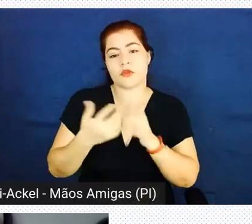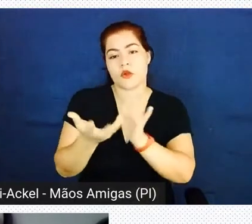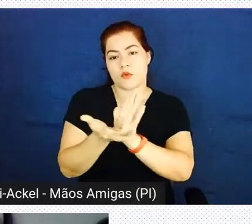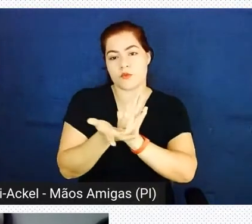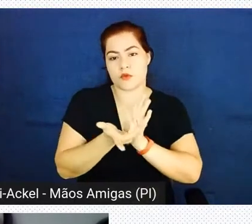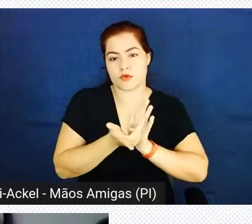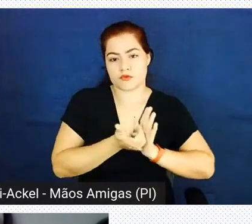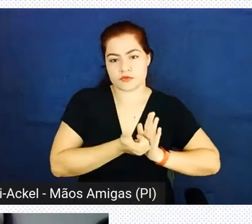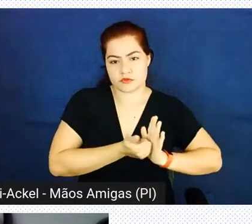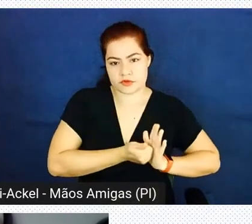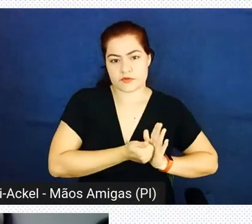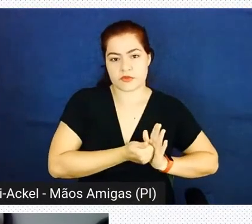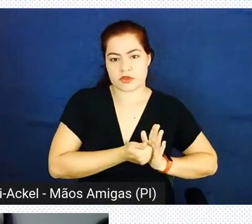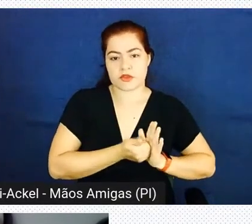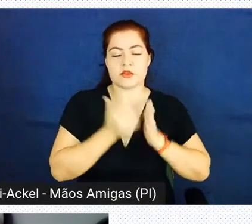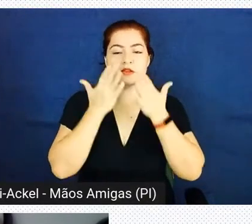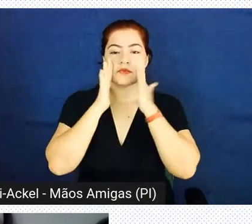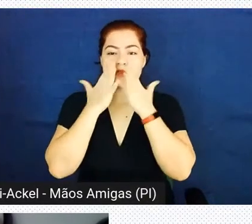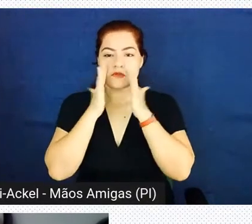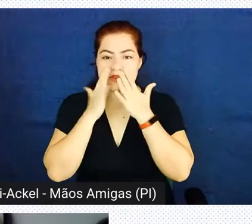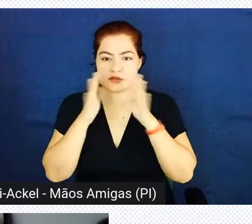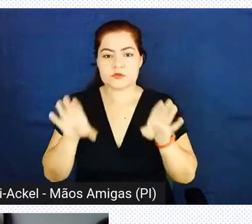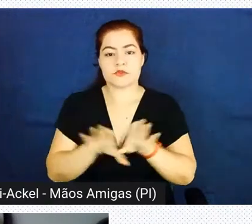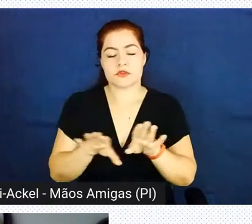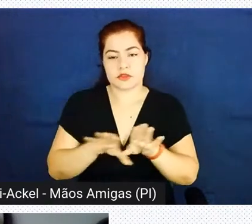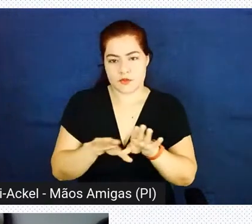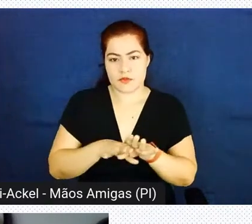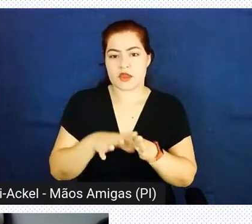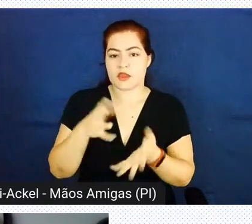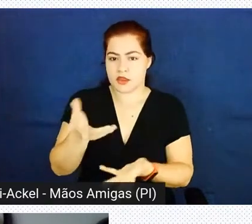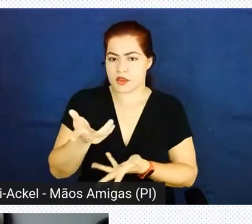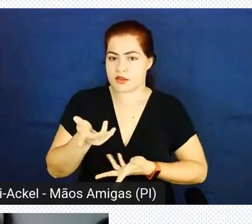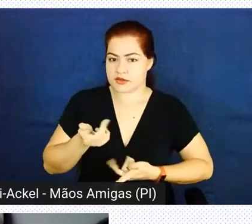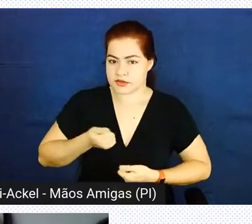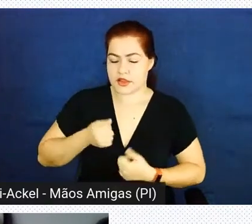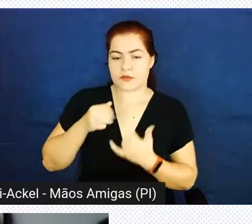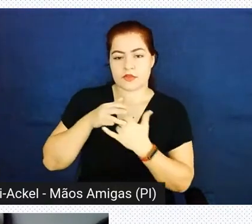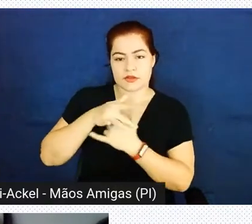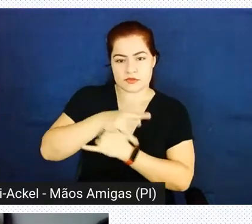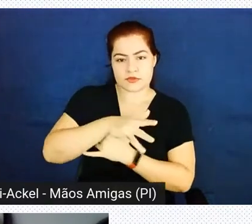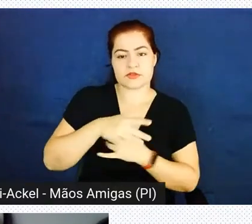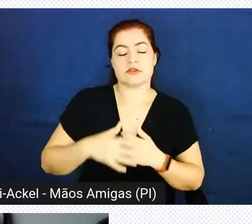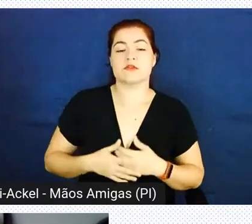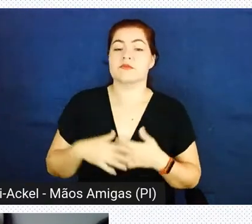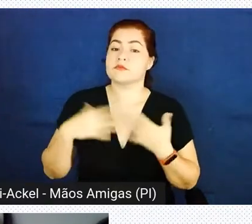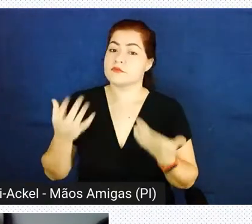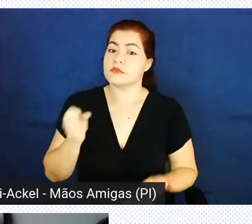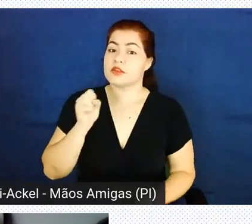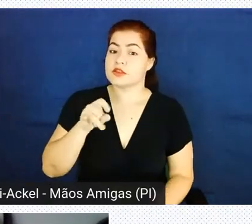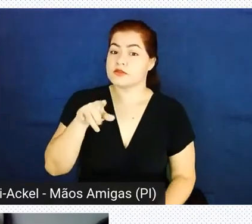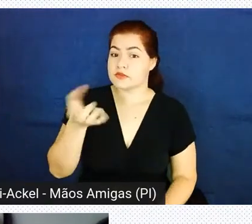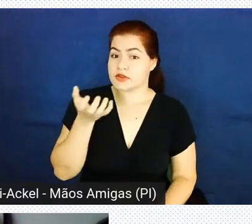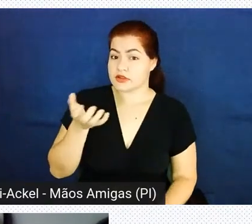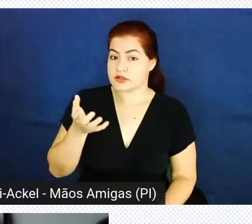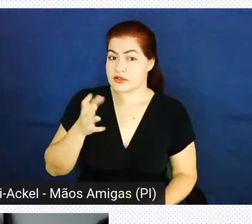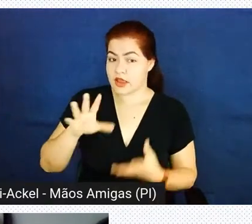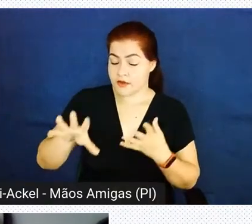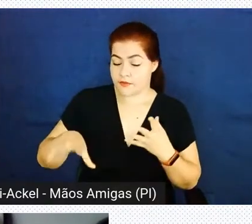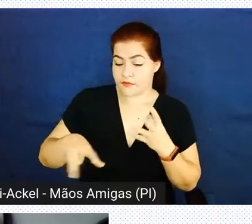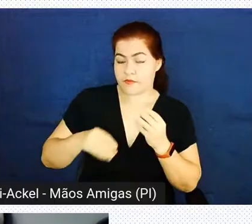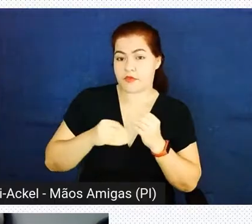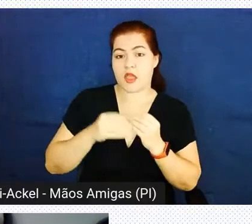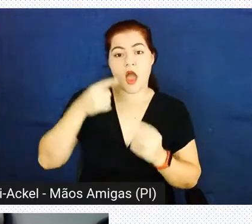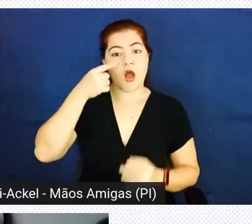Amigas, o Facebook do Mãos Amigas também está recebendo essa transmissão. Se você quiser participar ao vivo